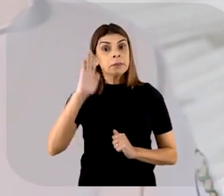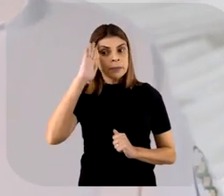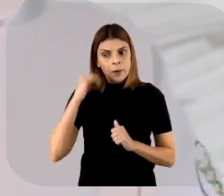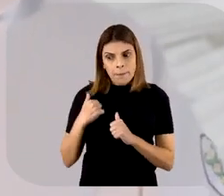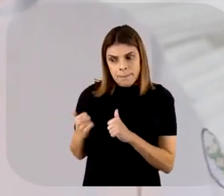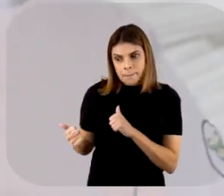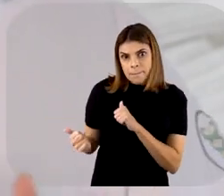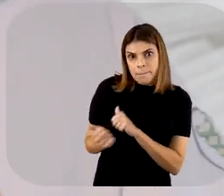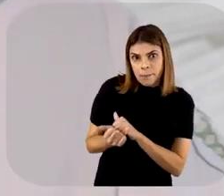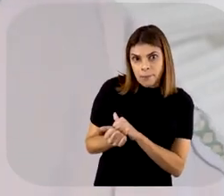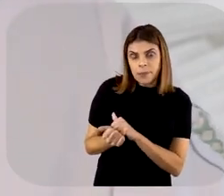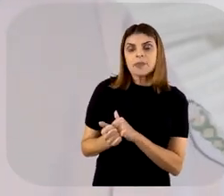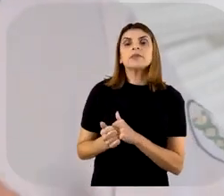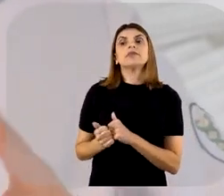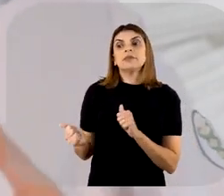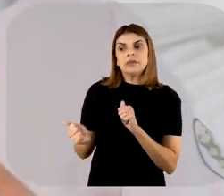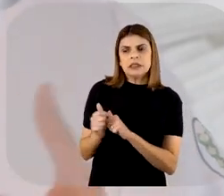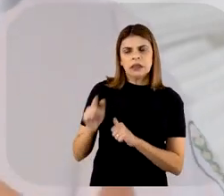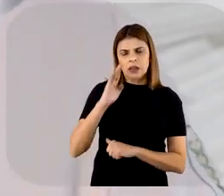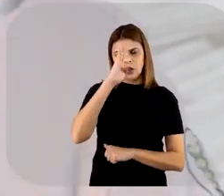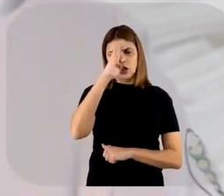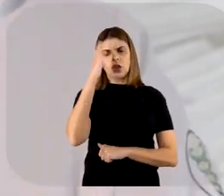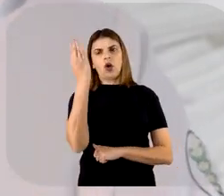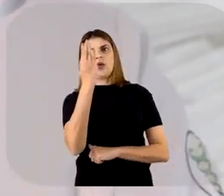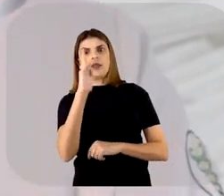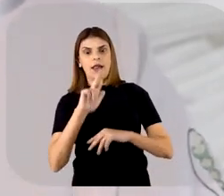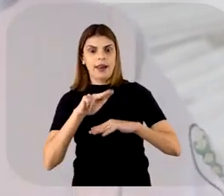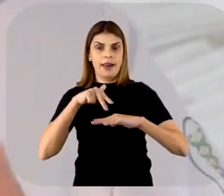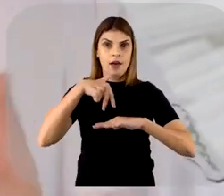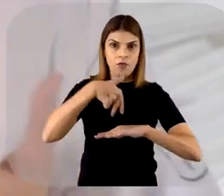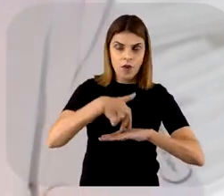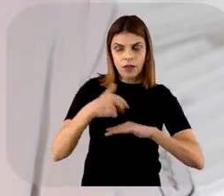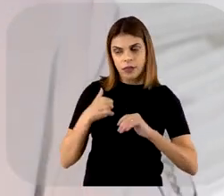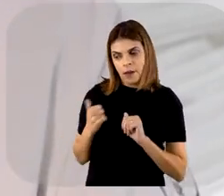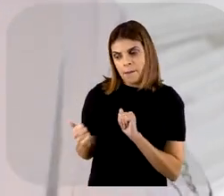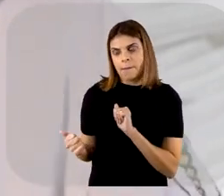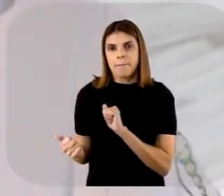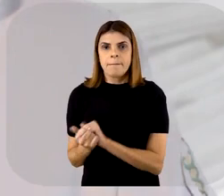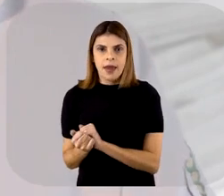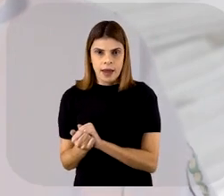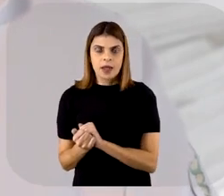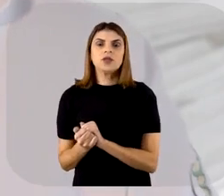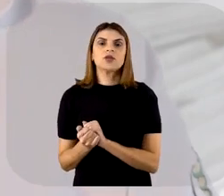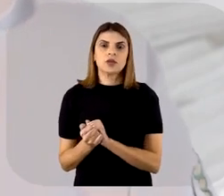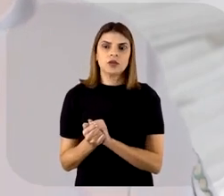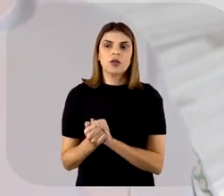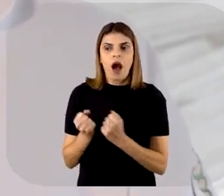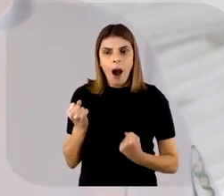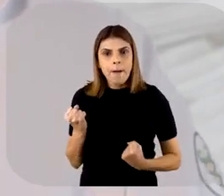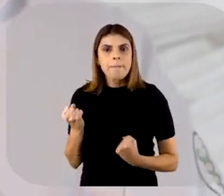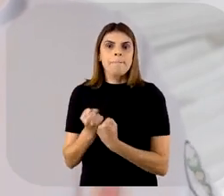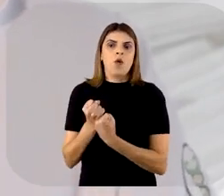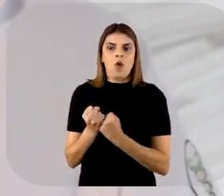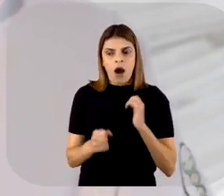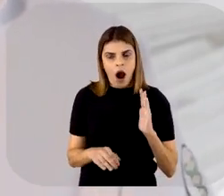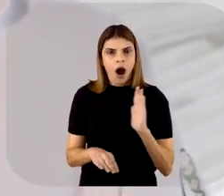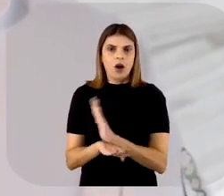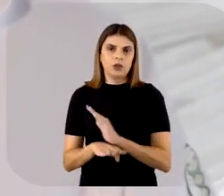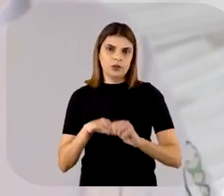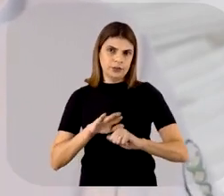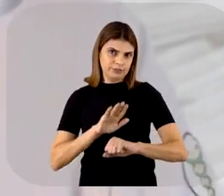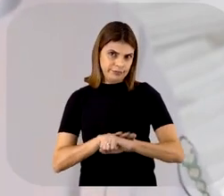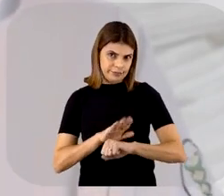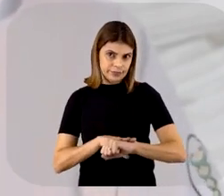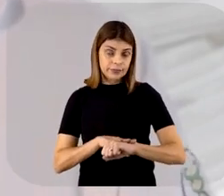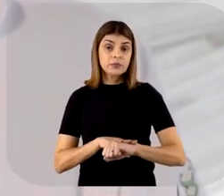estar próximo dela, porque caso ela fique tonta ao levantar, você está próximo ali já para dar o apoio, para ajudá-lo nesse